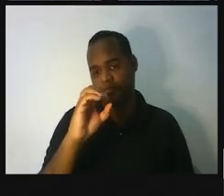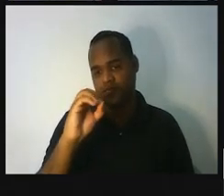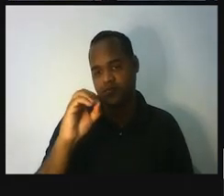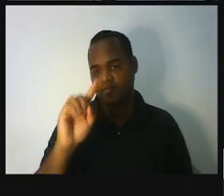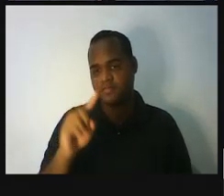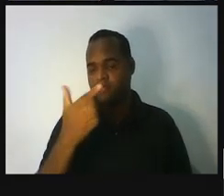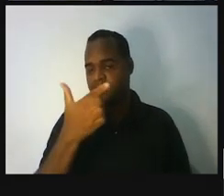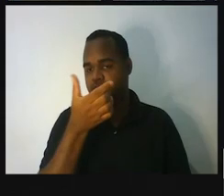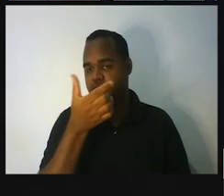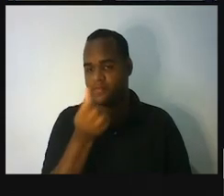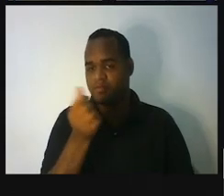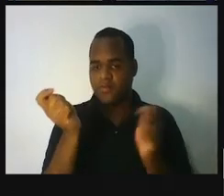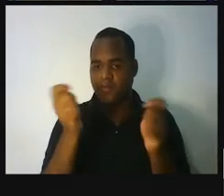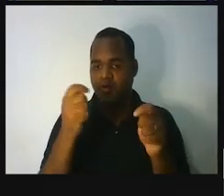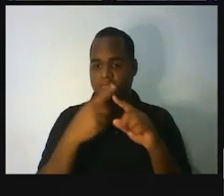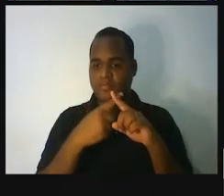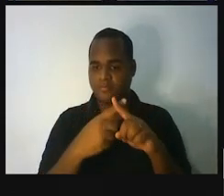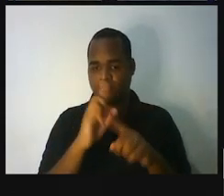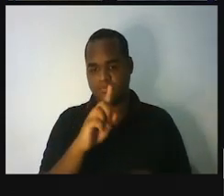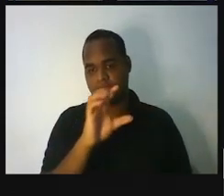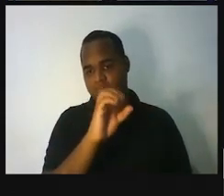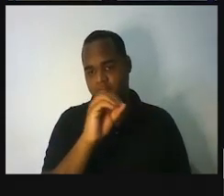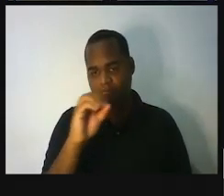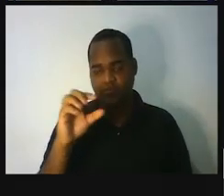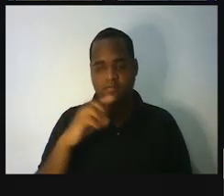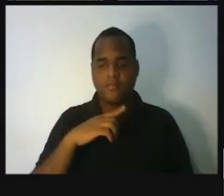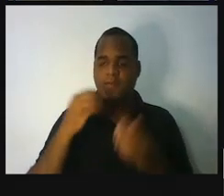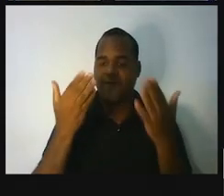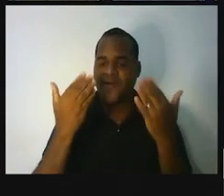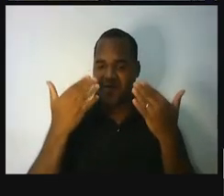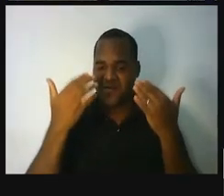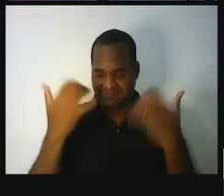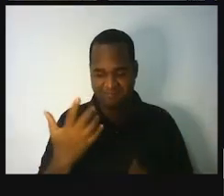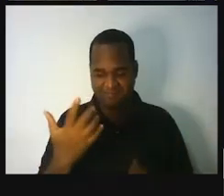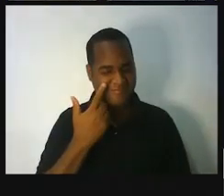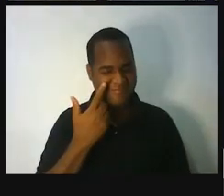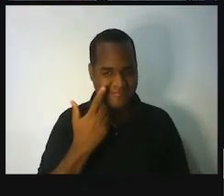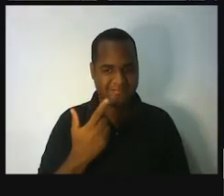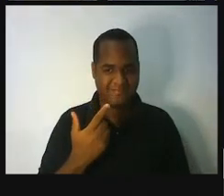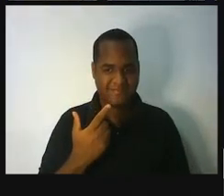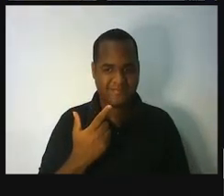0,026, e vou multiplicar por 1.000. Ó, vamos lá.